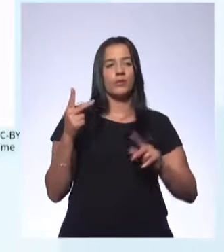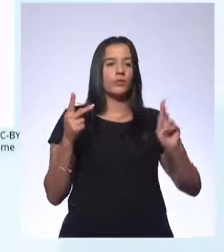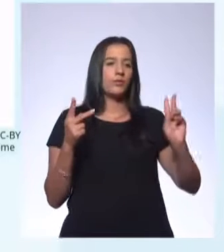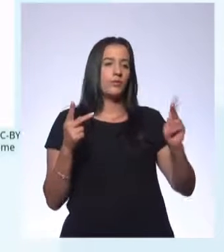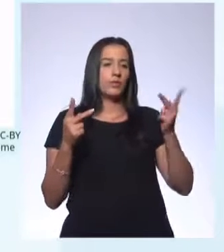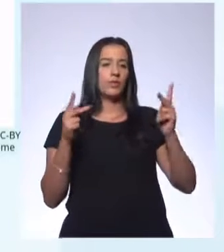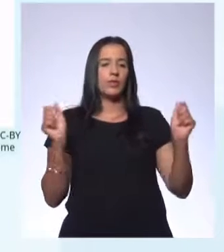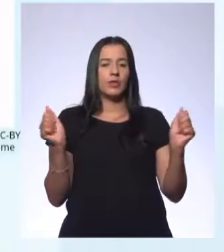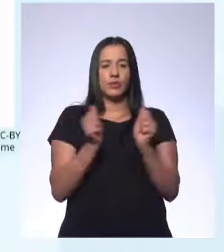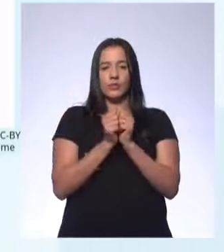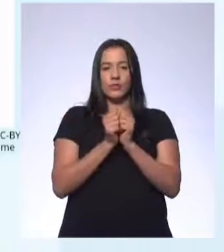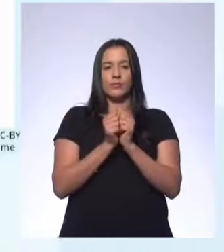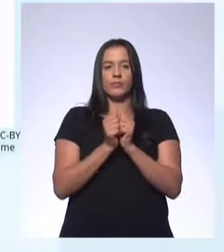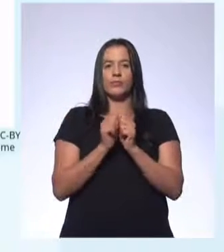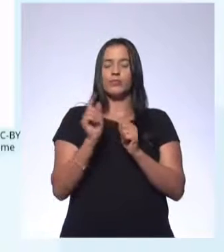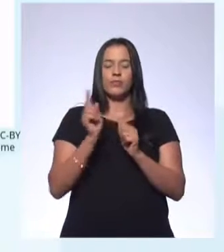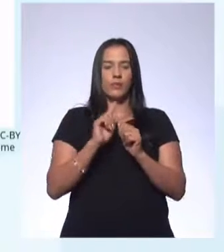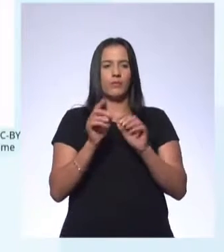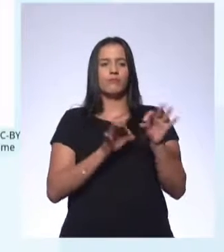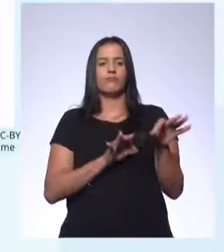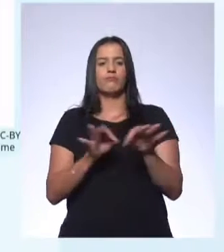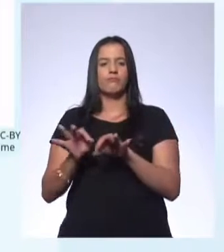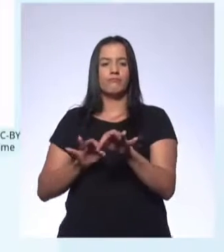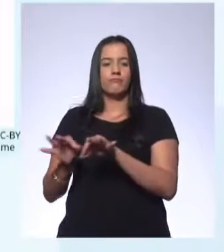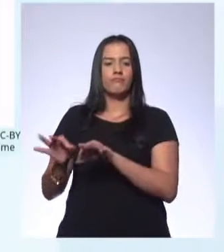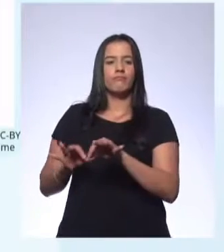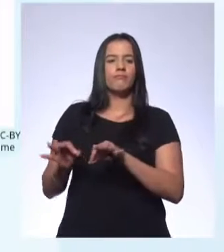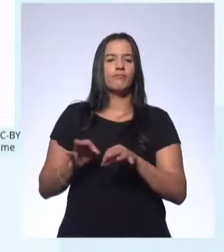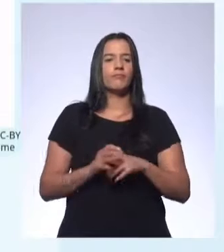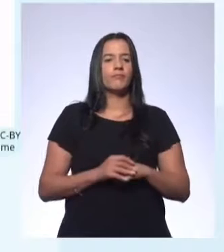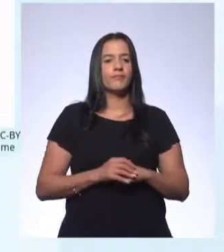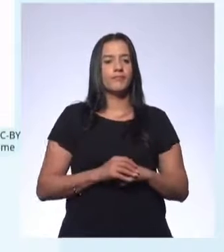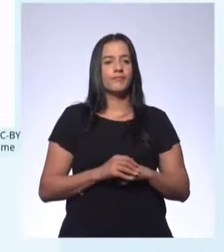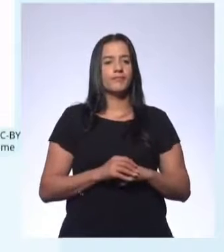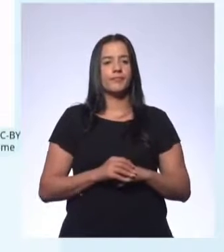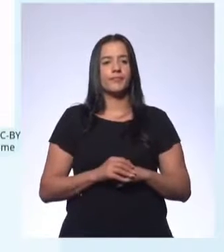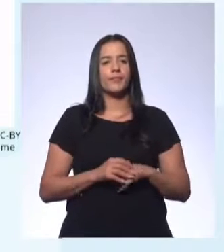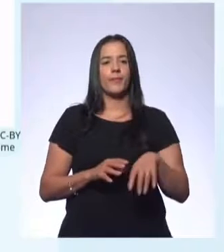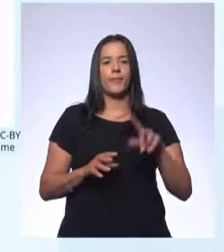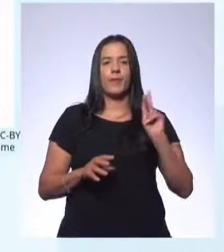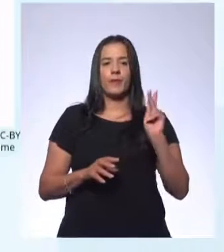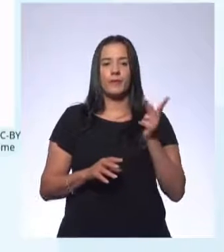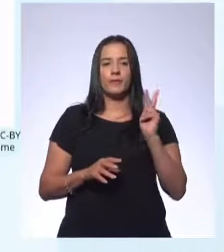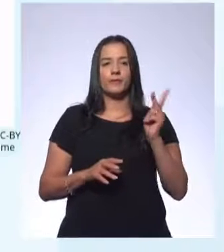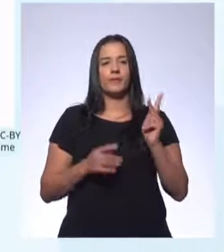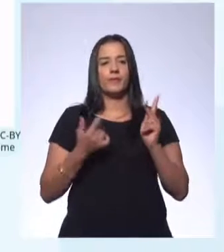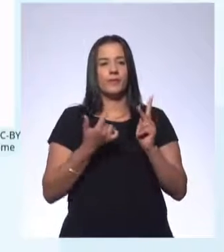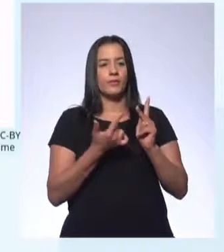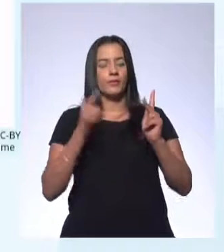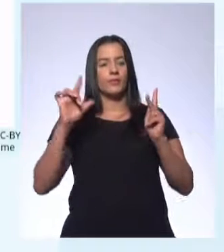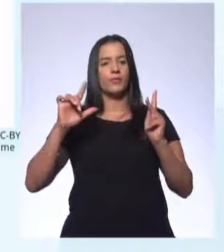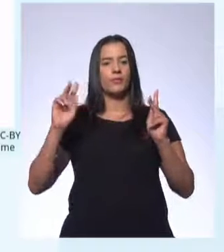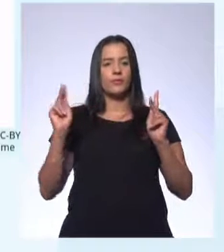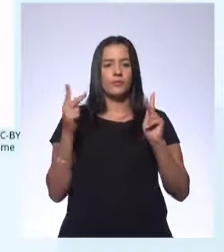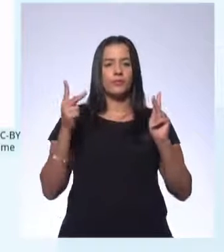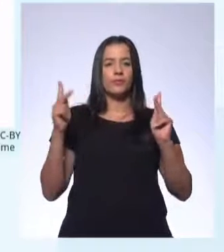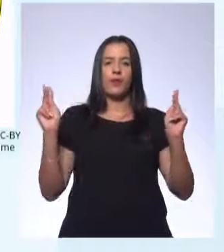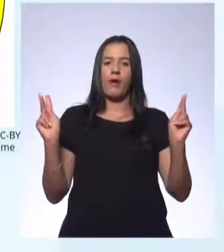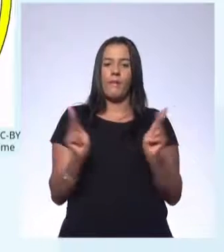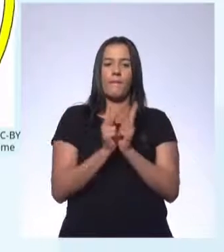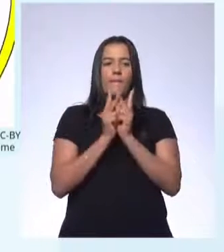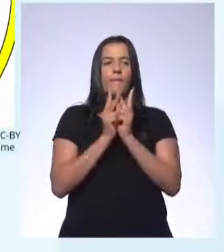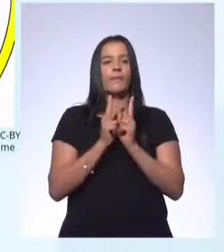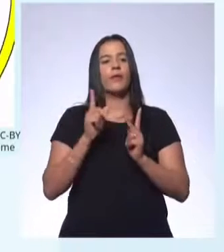e grudar um no outro. Tem um processo aí, tem uma ramificação, tá vendo? Ó, você pega um hidrogênio com outro hidrogênio, aí você funde os outros, aí vai